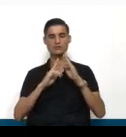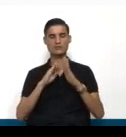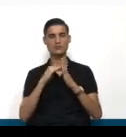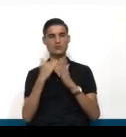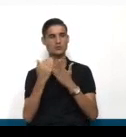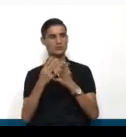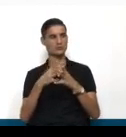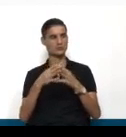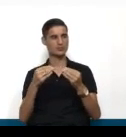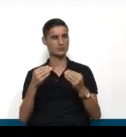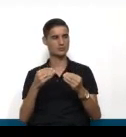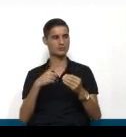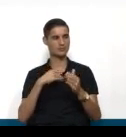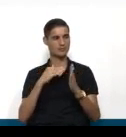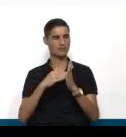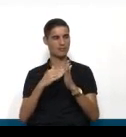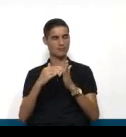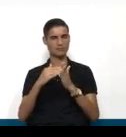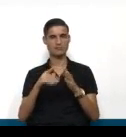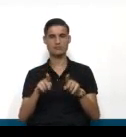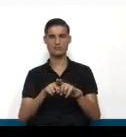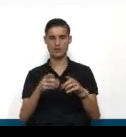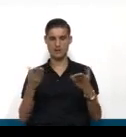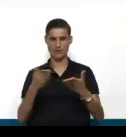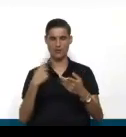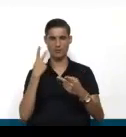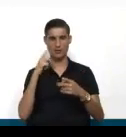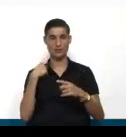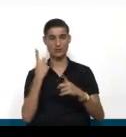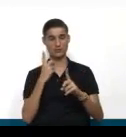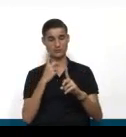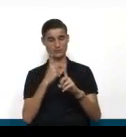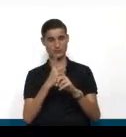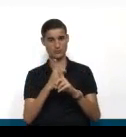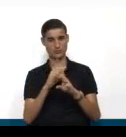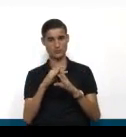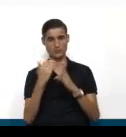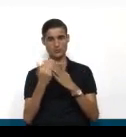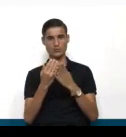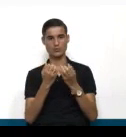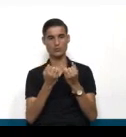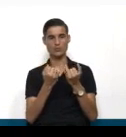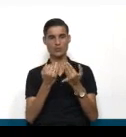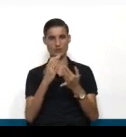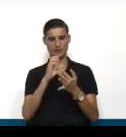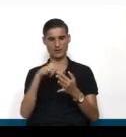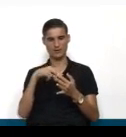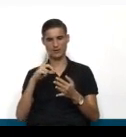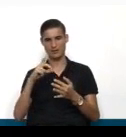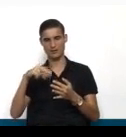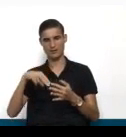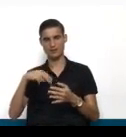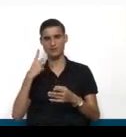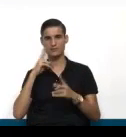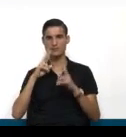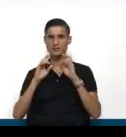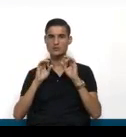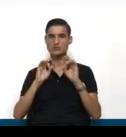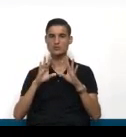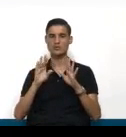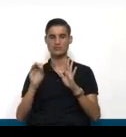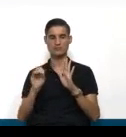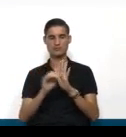solução geral, a nossa função geral. E agora, para encontrar esses coeficientes, Cn e Dn, basta,